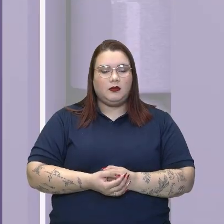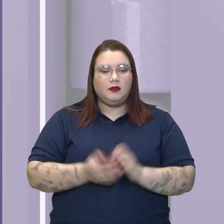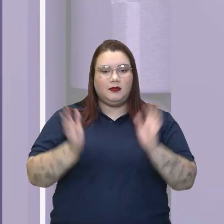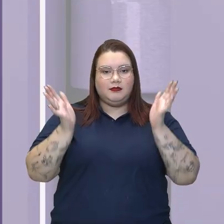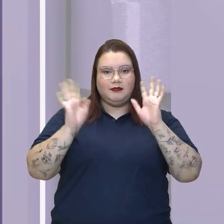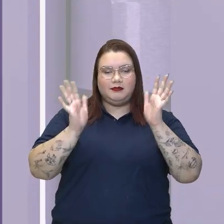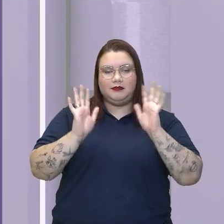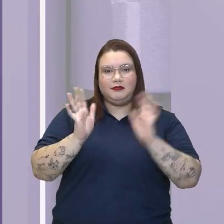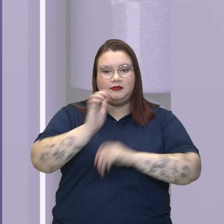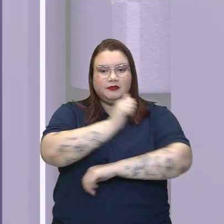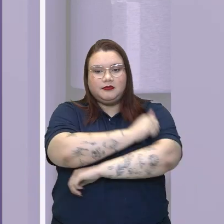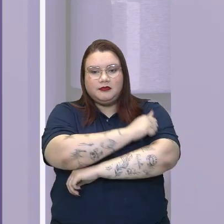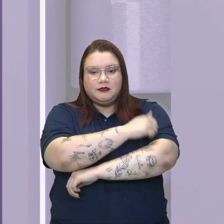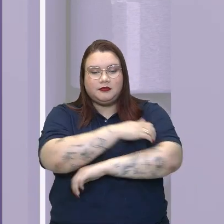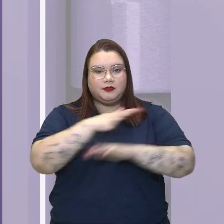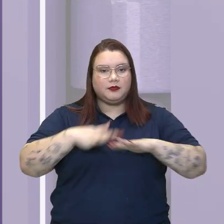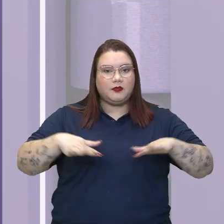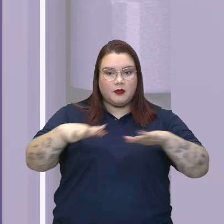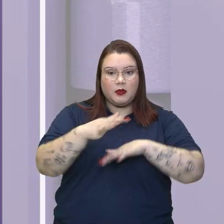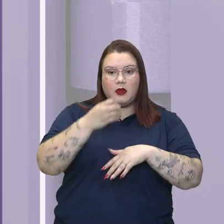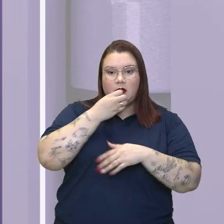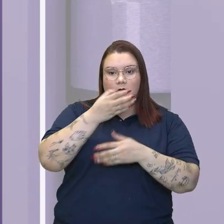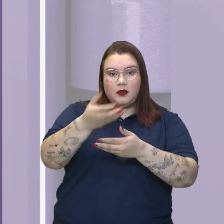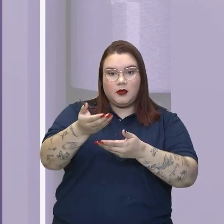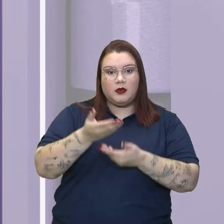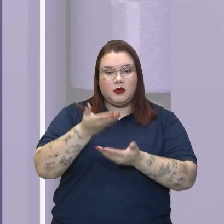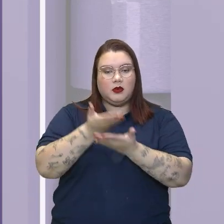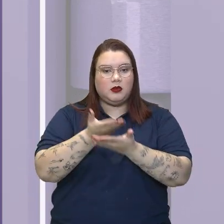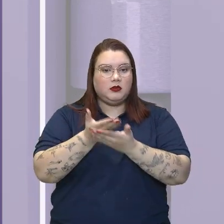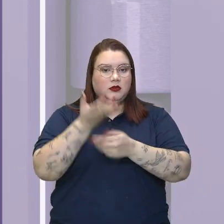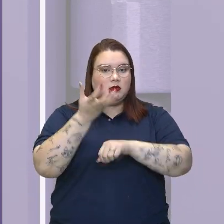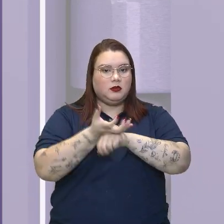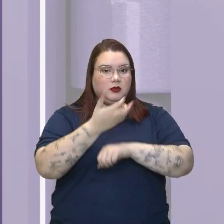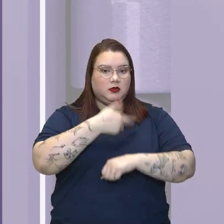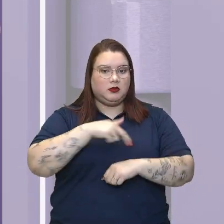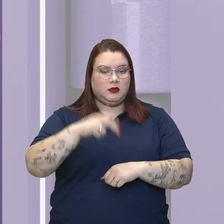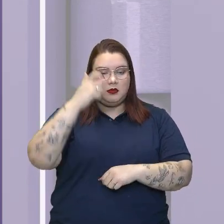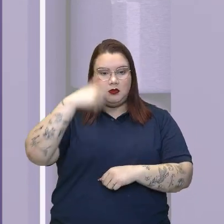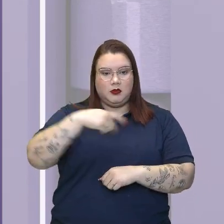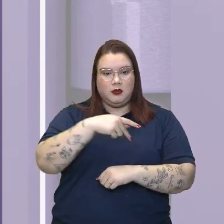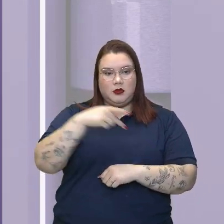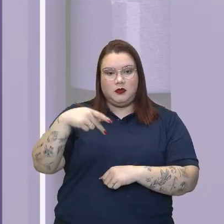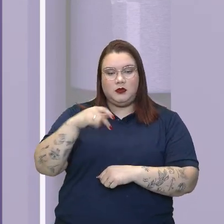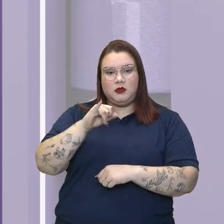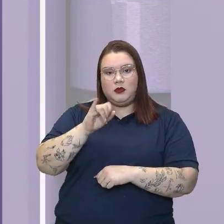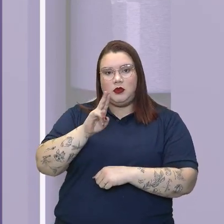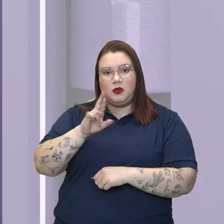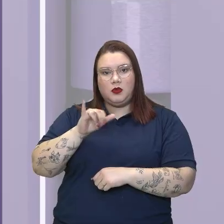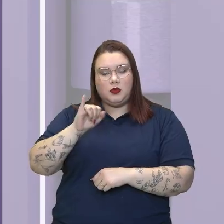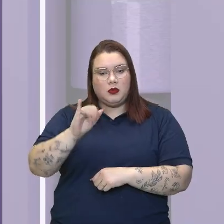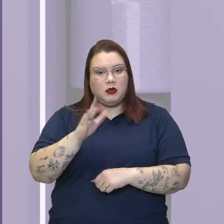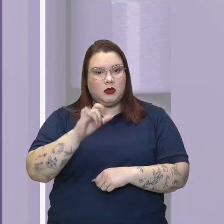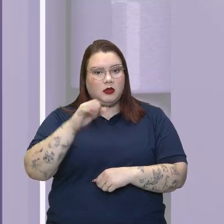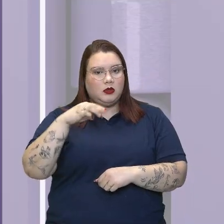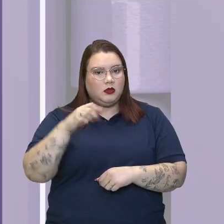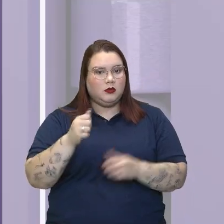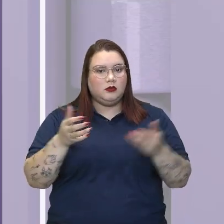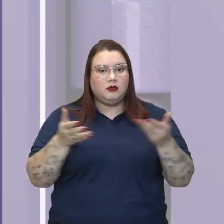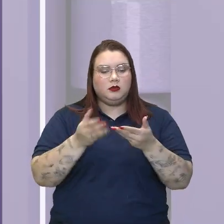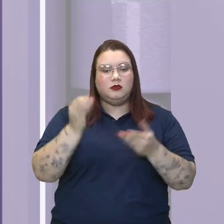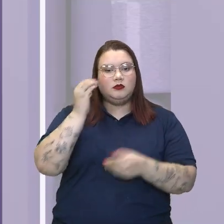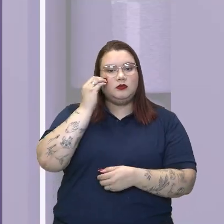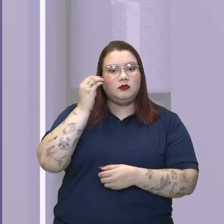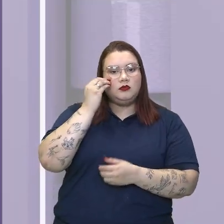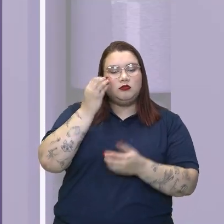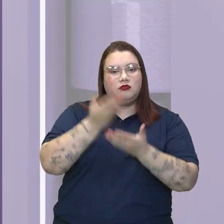Olá, meu caro aluno, minha cara aluna, seja bem-vindo e bem-vinda à nossa aula de ensino religioso. Eu sou o professor Yuri Lima e quero te convidar para, juntos e